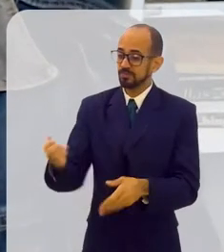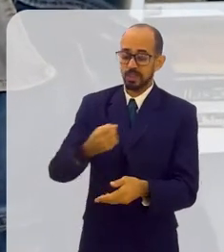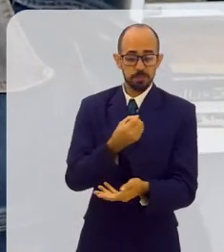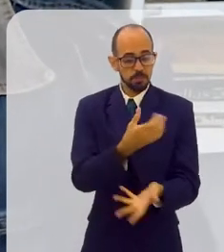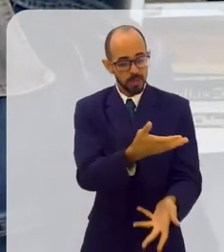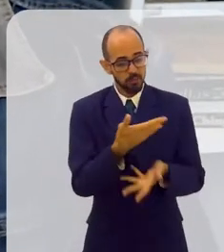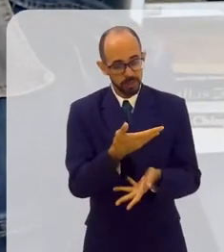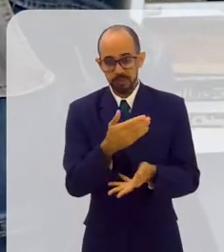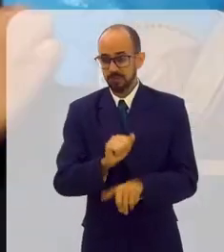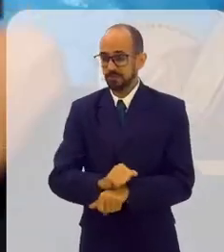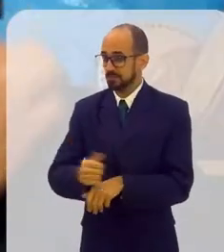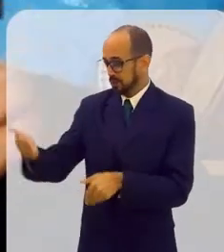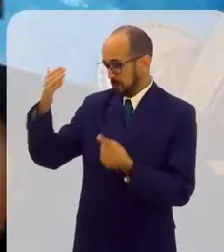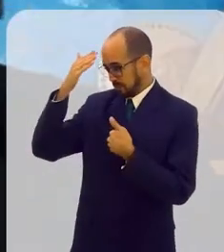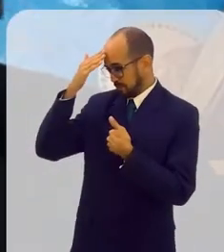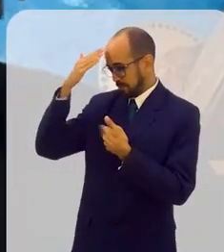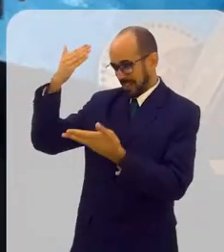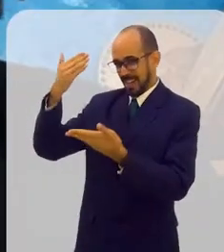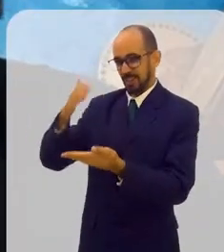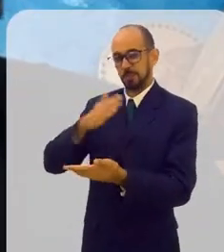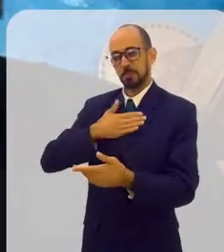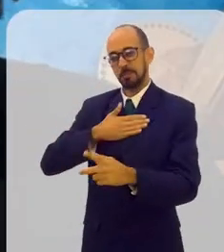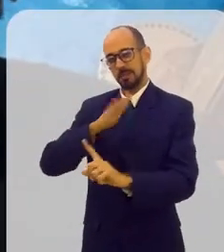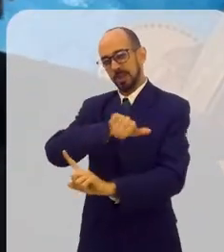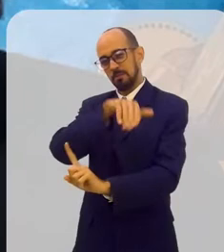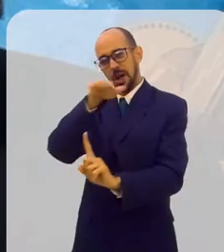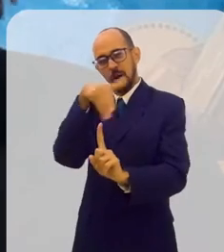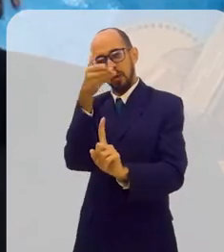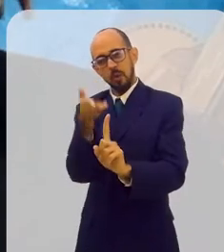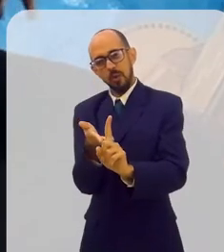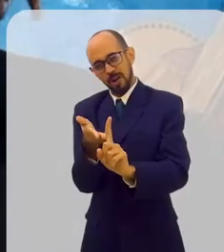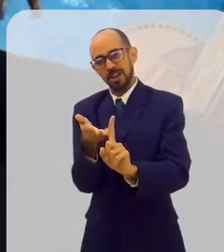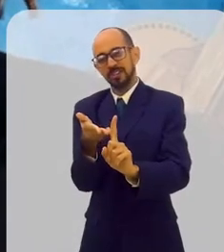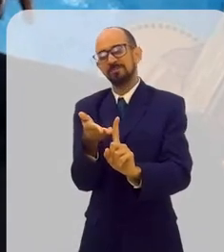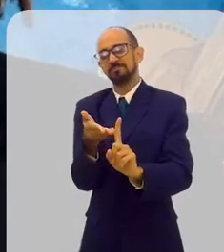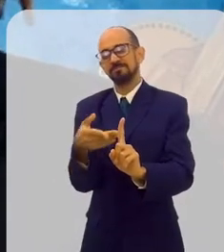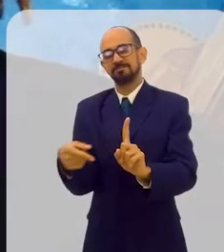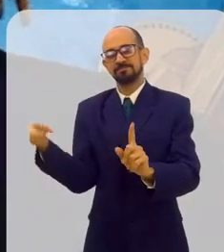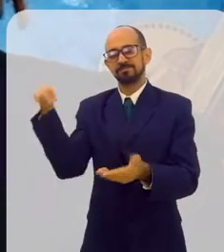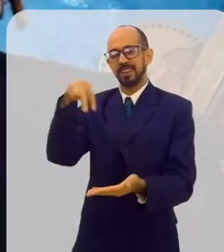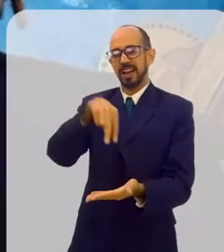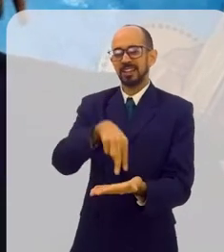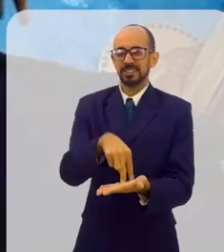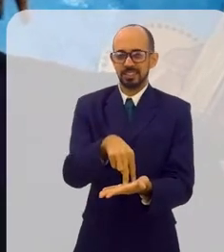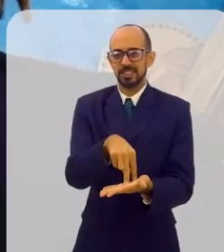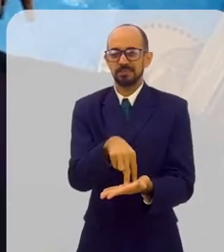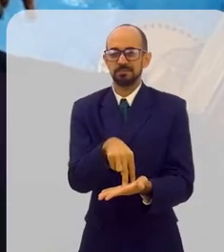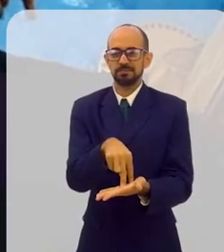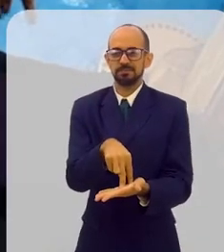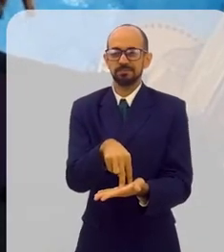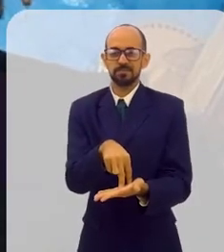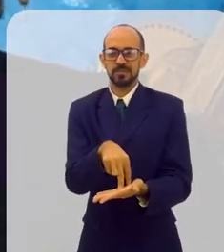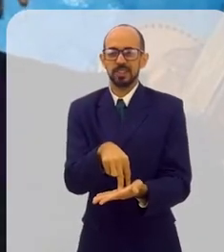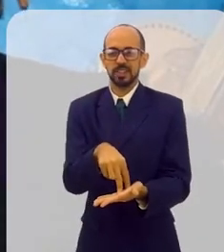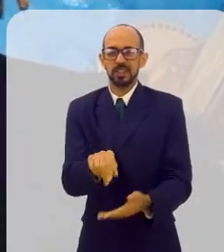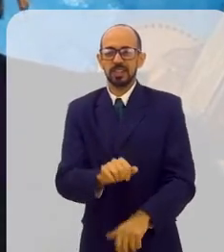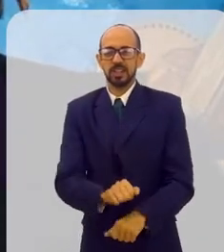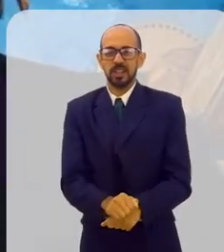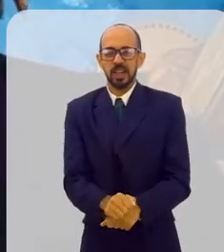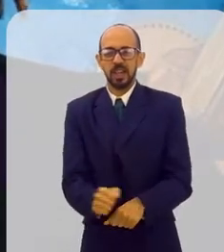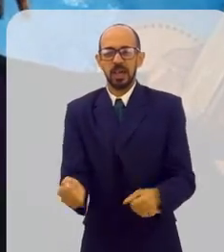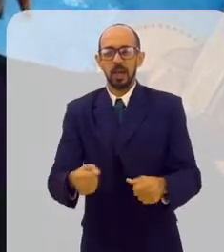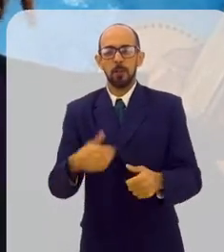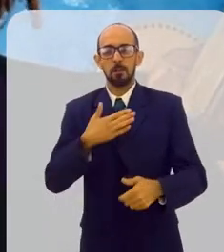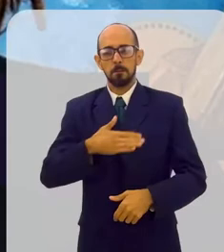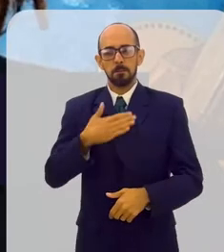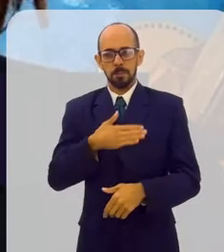nosso Cultura em Resenha. Muito obrigado, é uma honra estar aqui, assim, é um prazer imenso